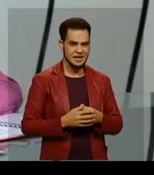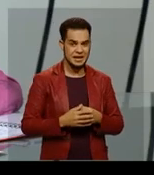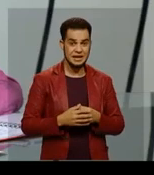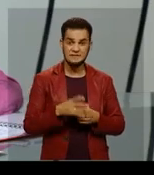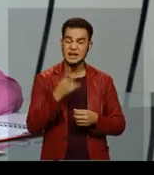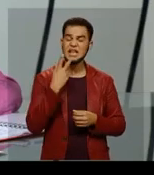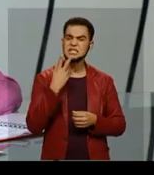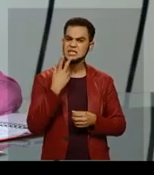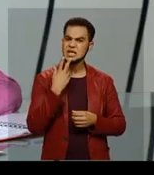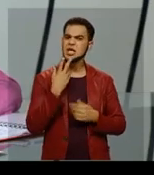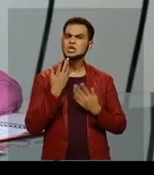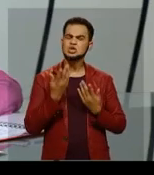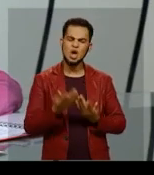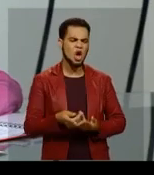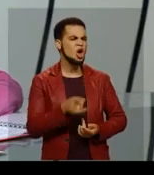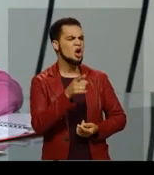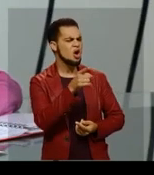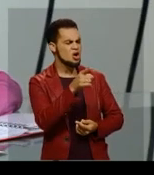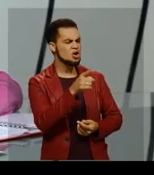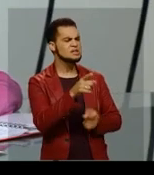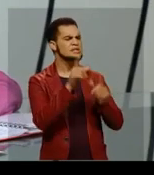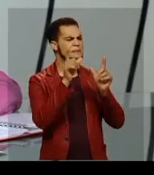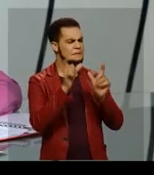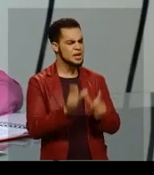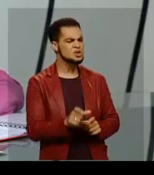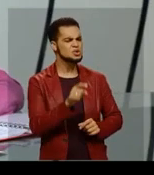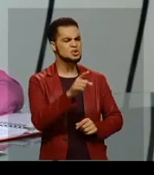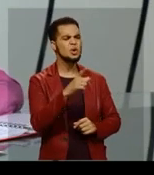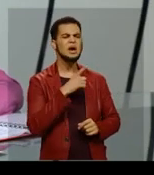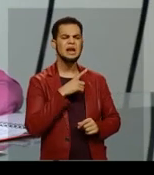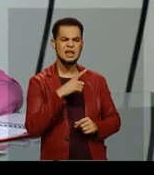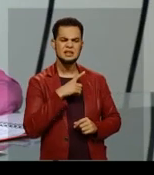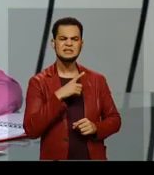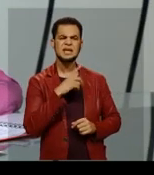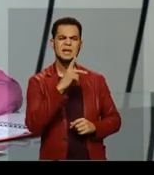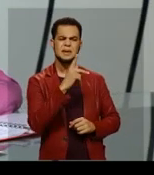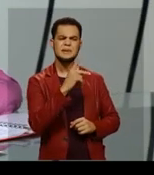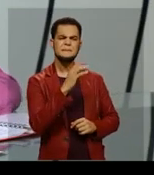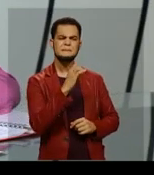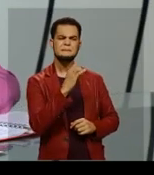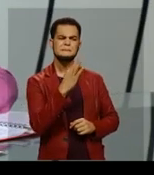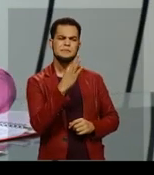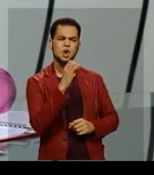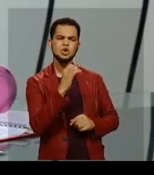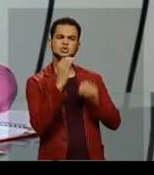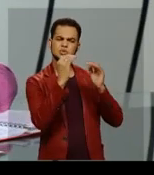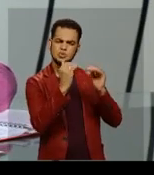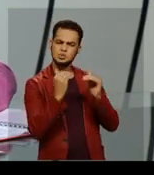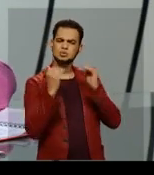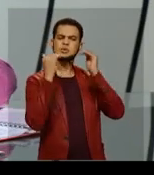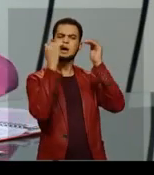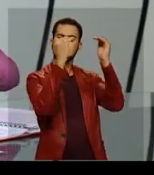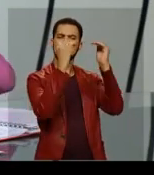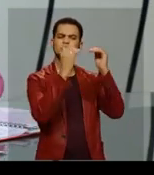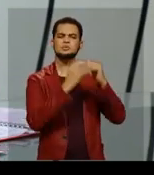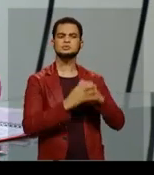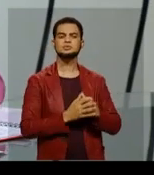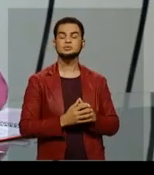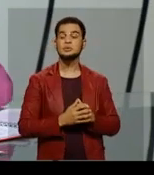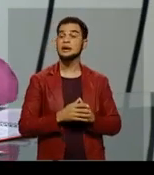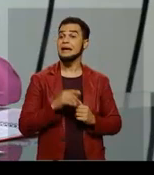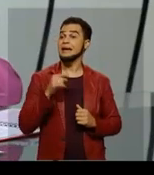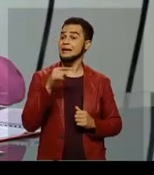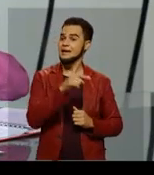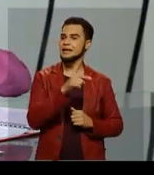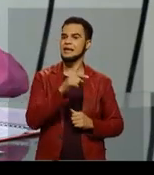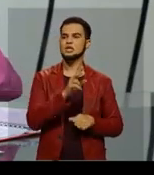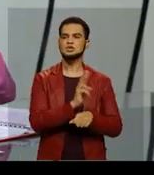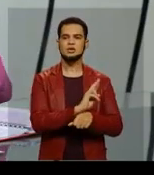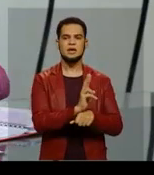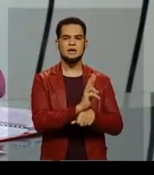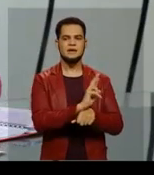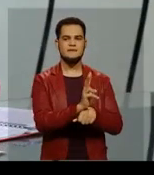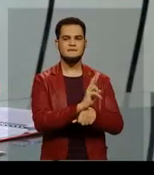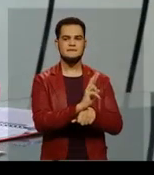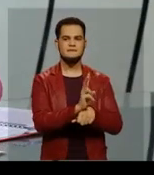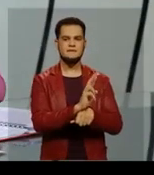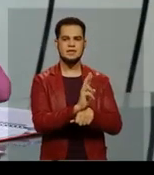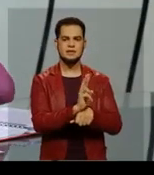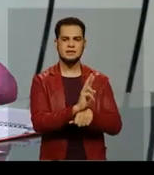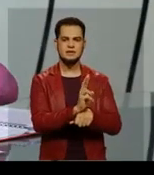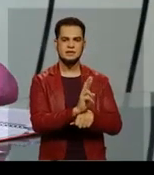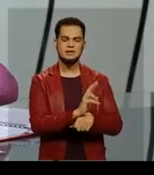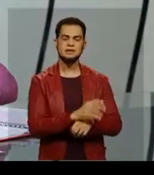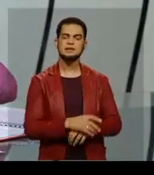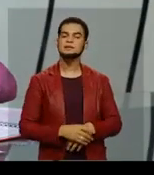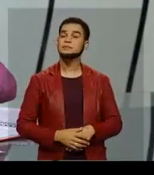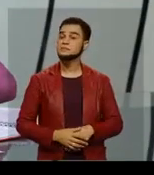lá na empresa. Quer dizer, tem um cargo de chefia. É isso. Né? Então, prestou atenção? Quando nós conversamos ou